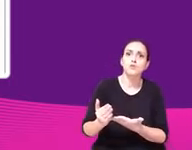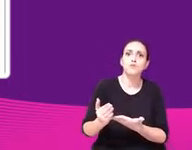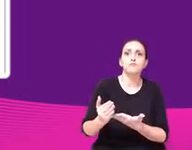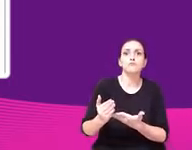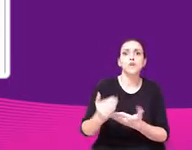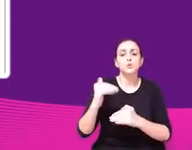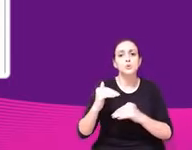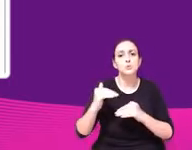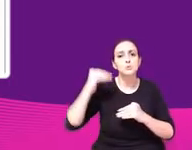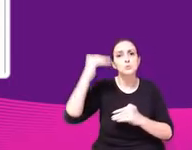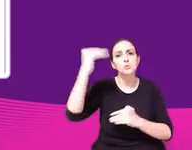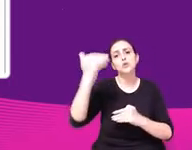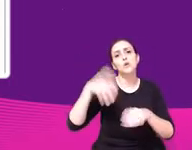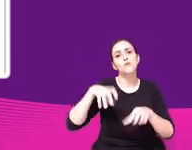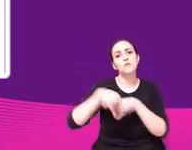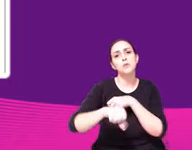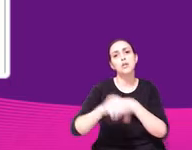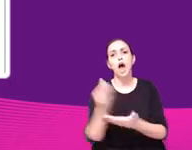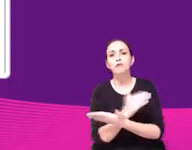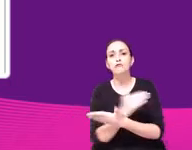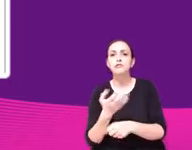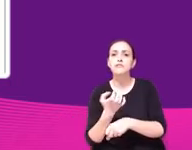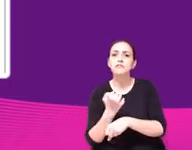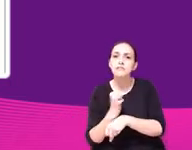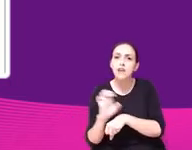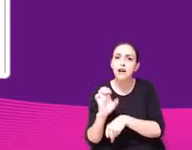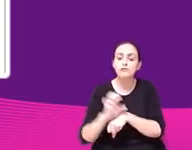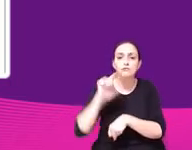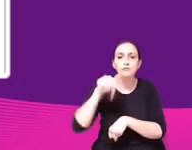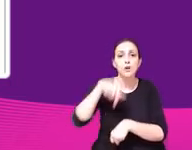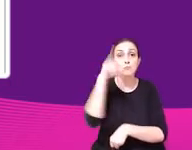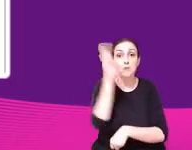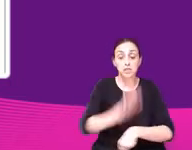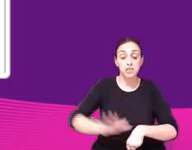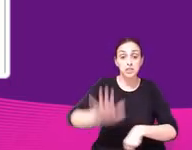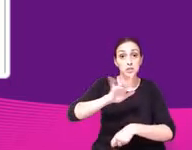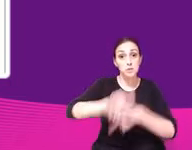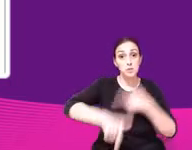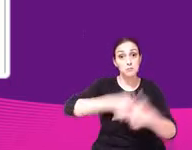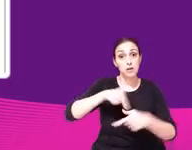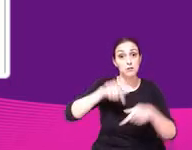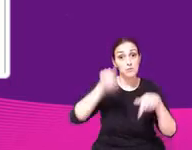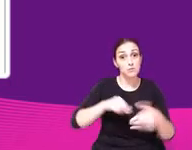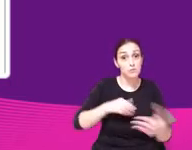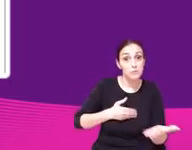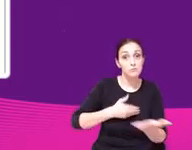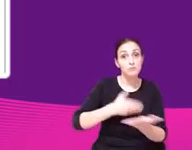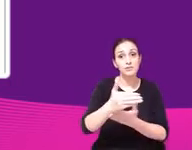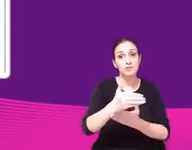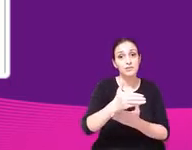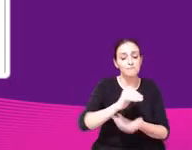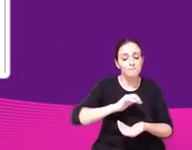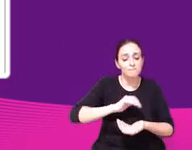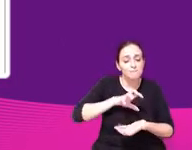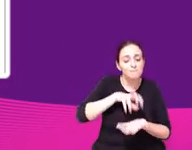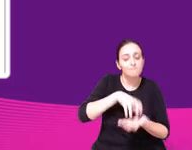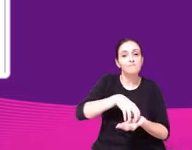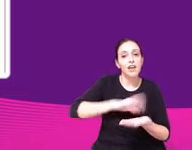transplantes experimentais e outros faziam estágio em serviços aqui do Brasil mesmo. Esse foi o nosso início dos centros de transplante no